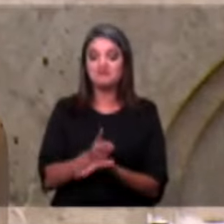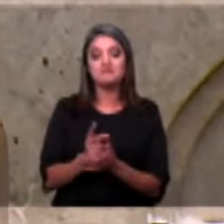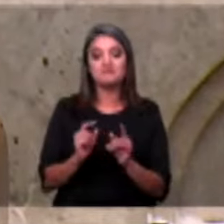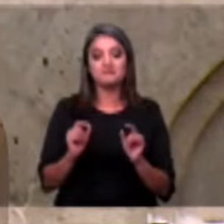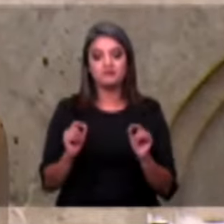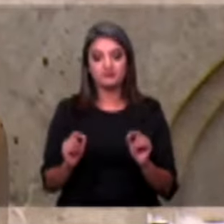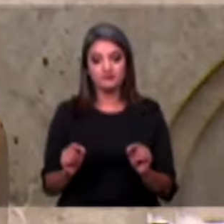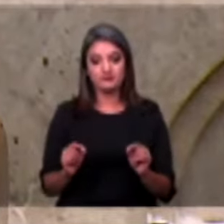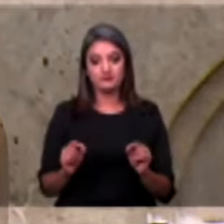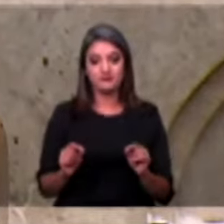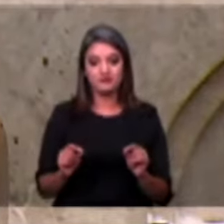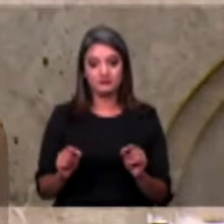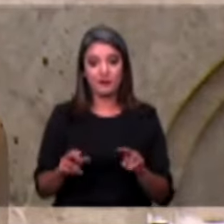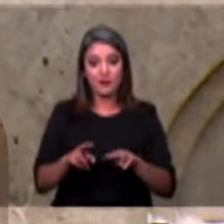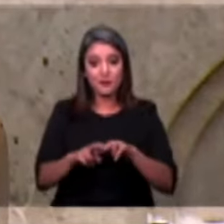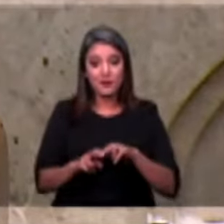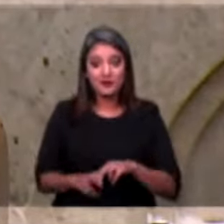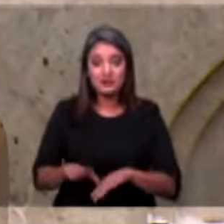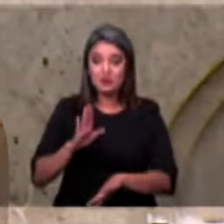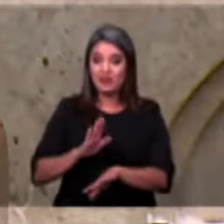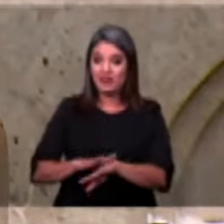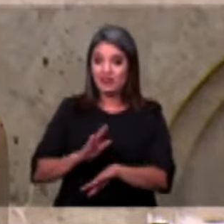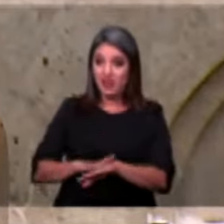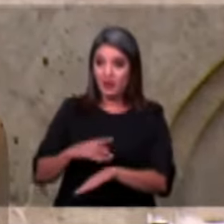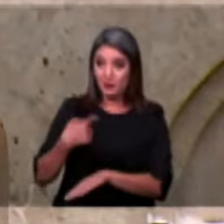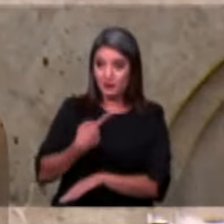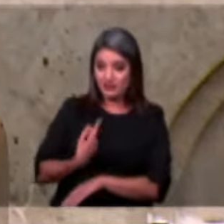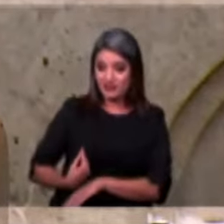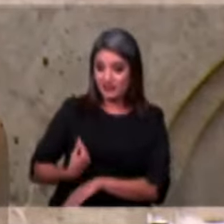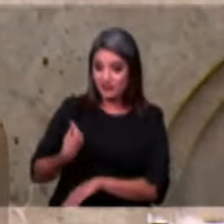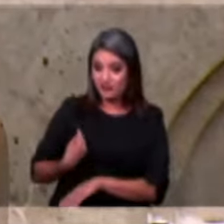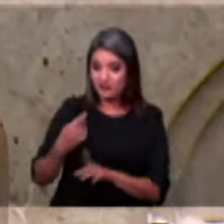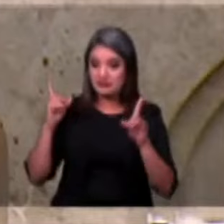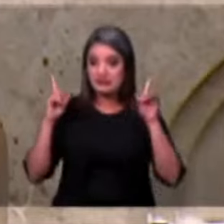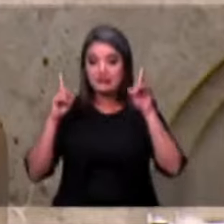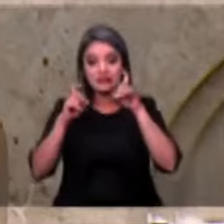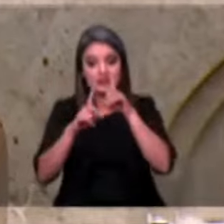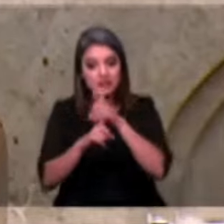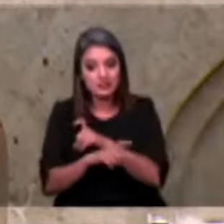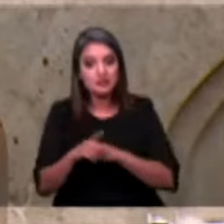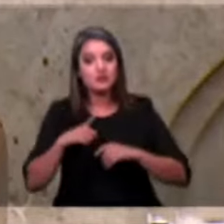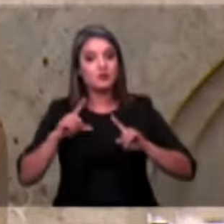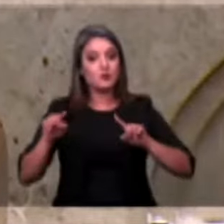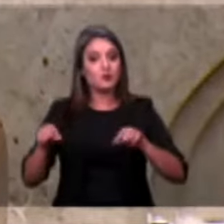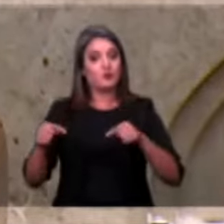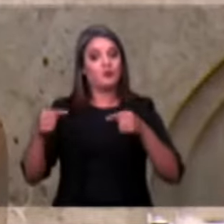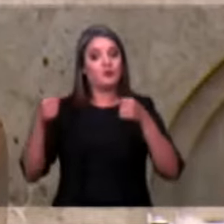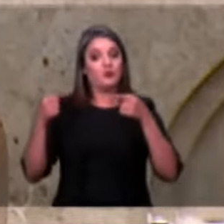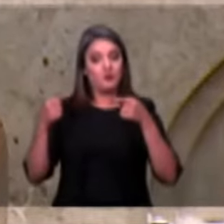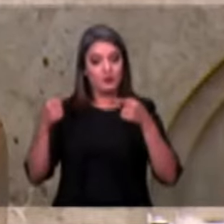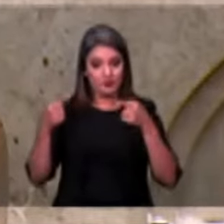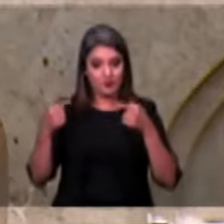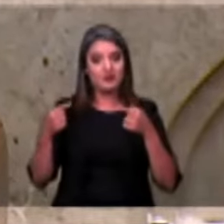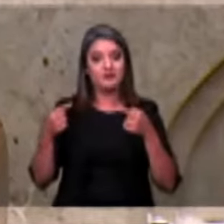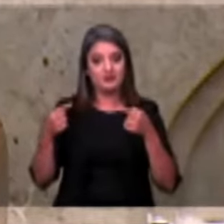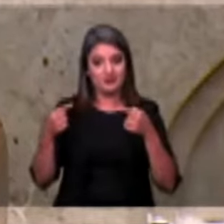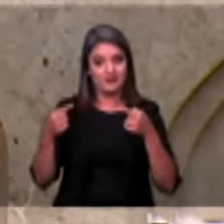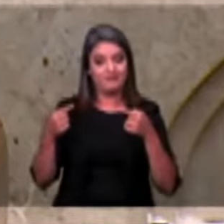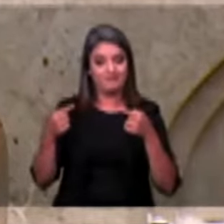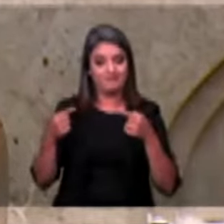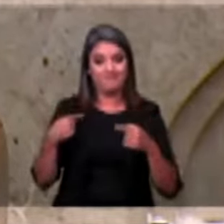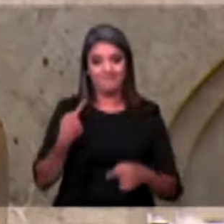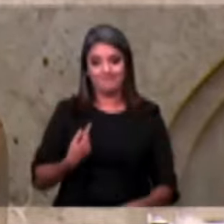despeito dos tempos turbulentos, de desafios e desassossego que vivemos,